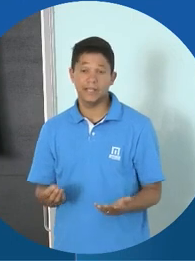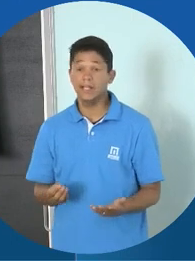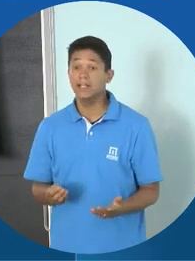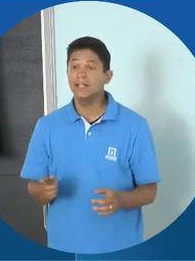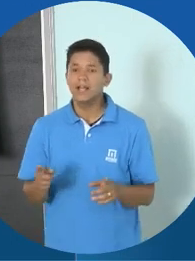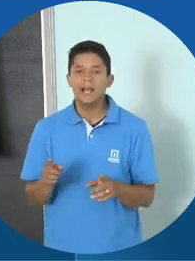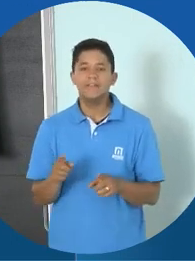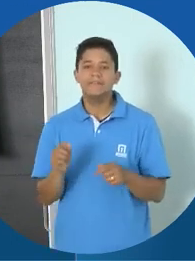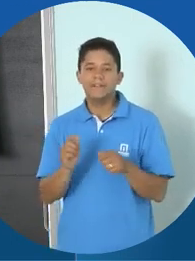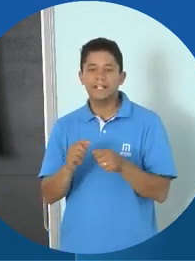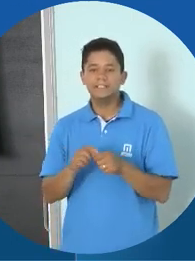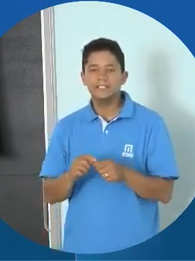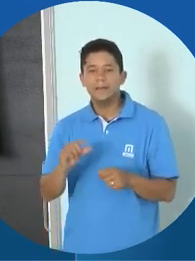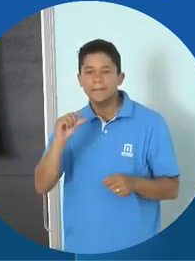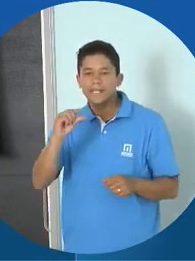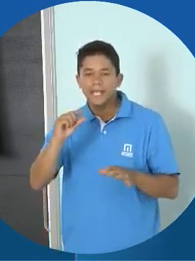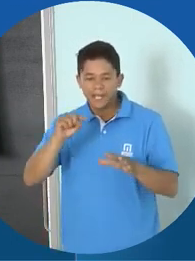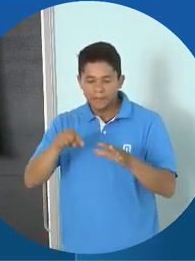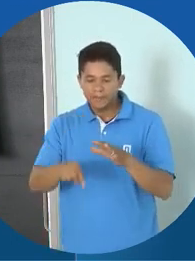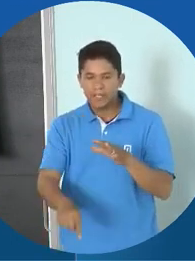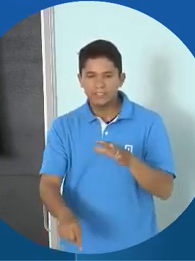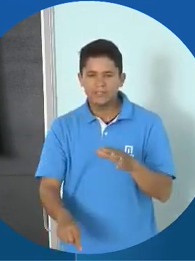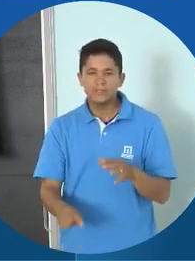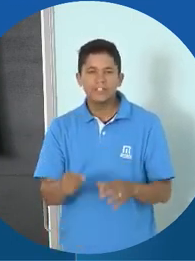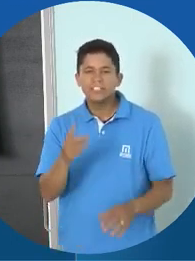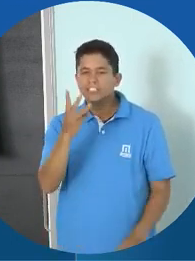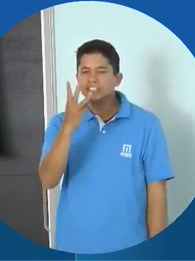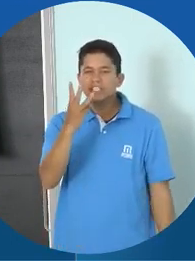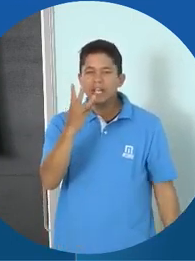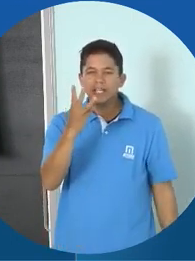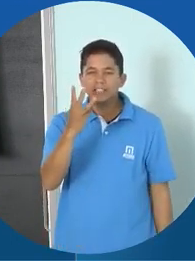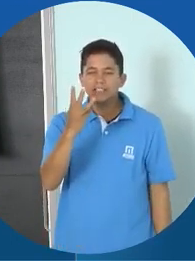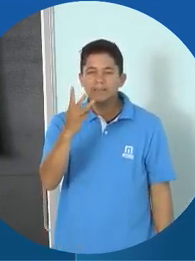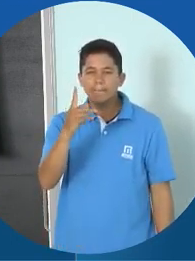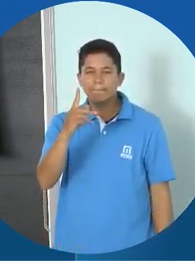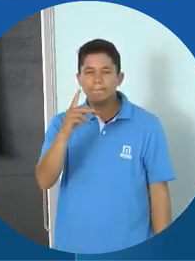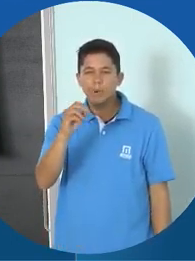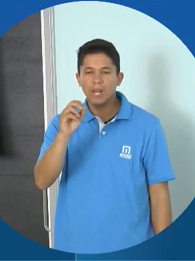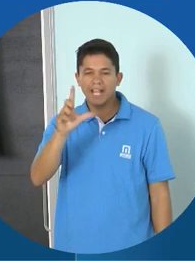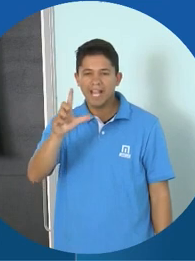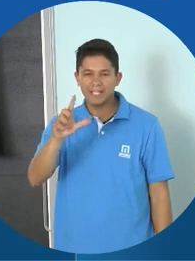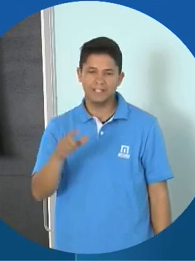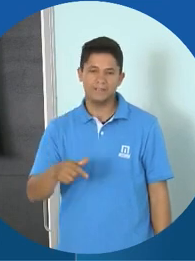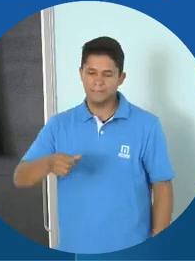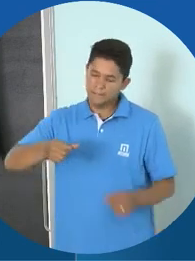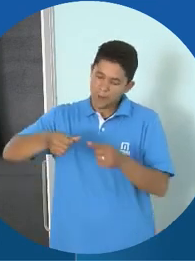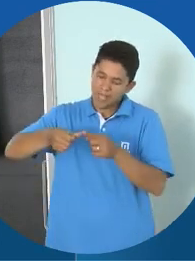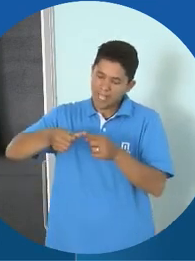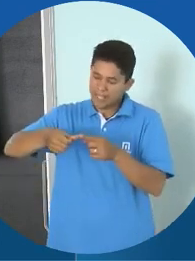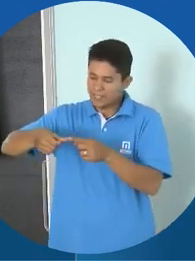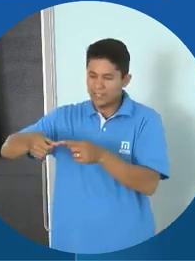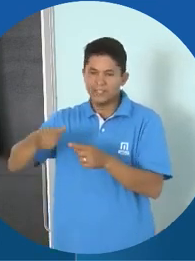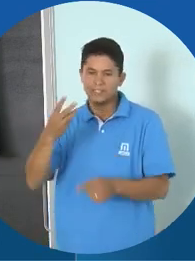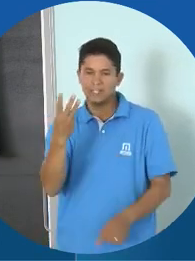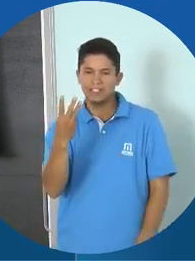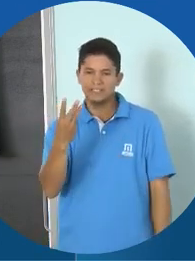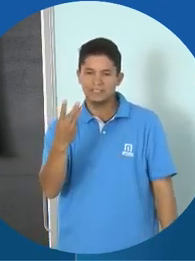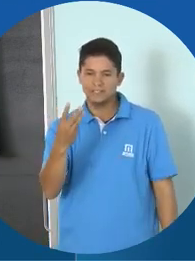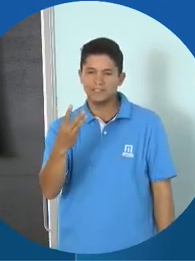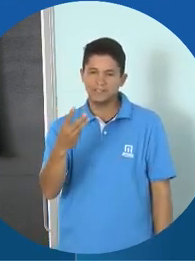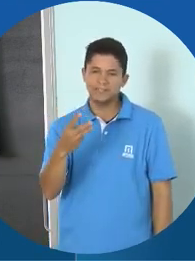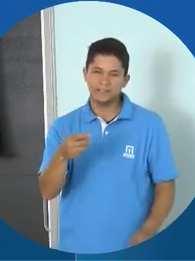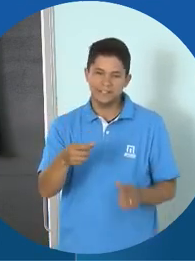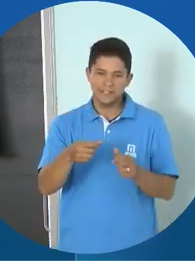pequenas perfurações que chegam no máximo a 3 polegadas. O desenvolvimento da resina, 90% nas